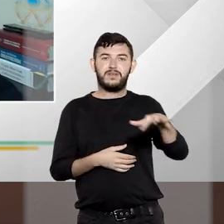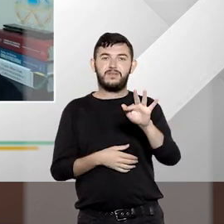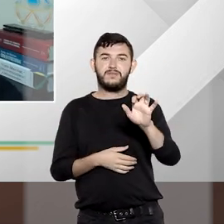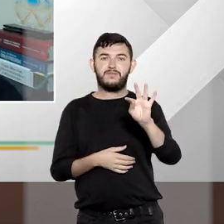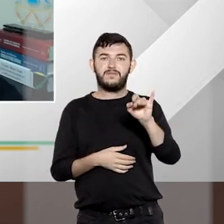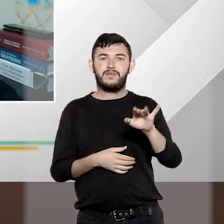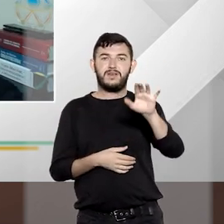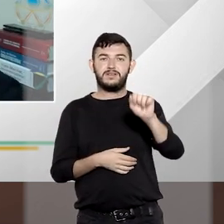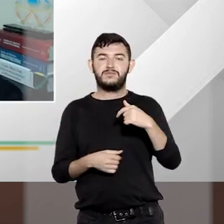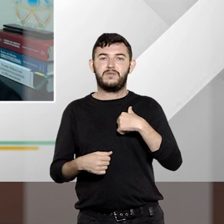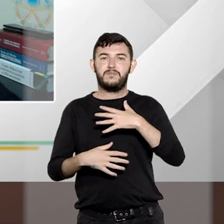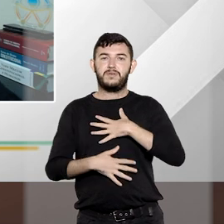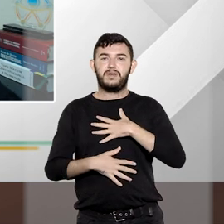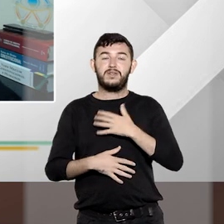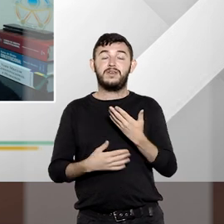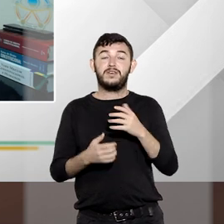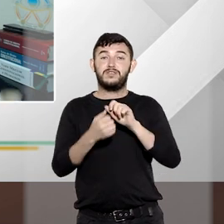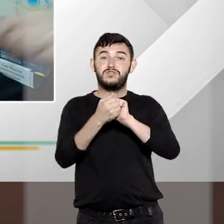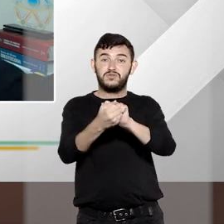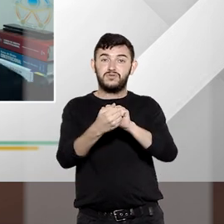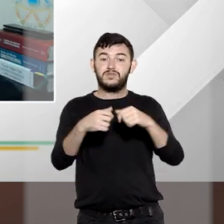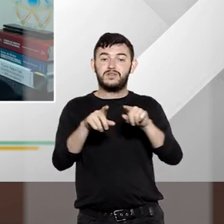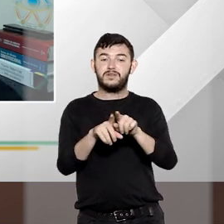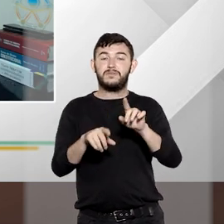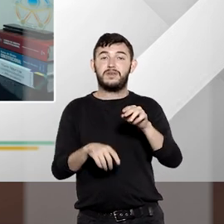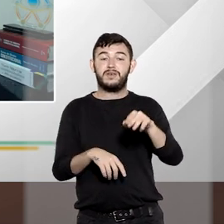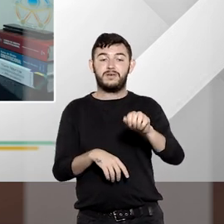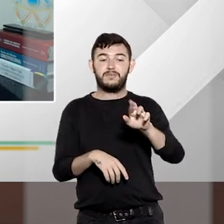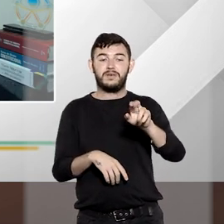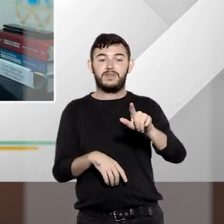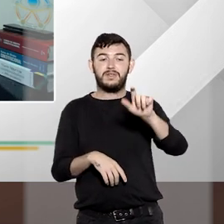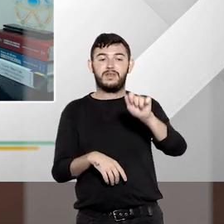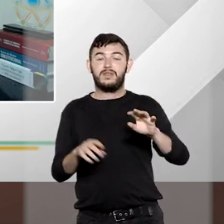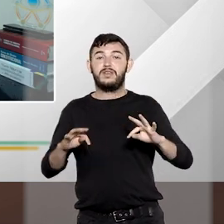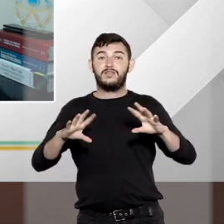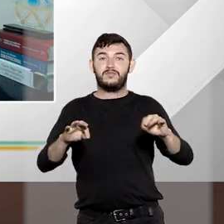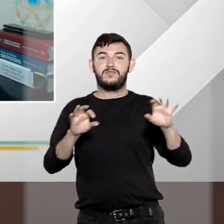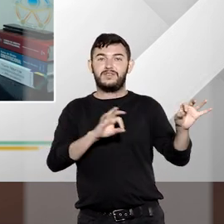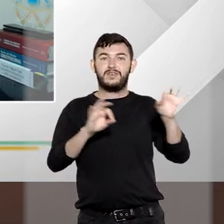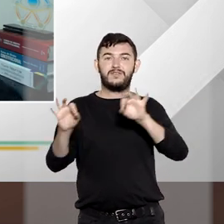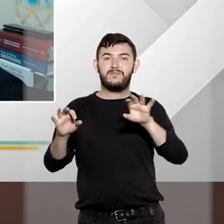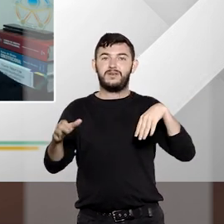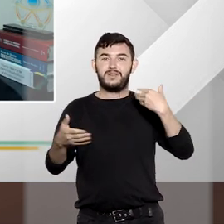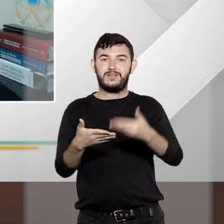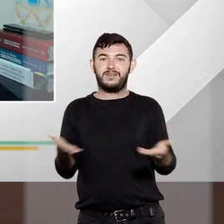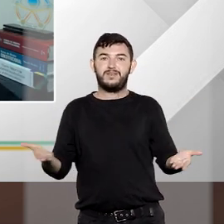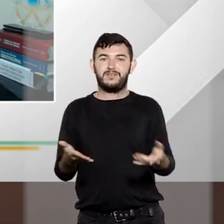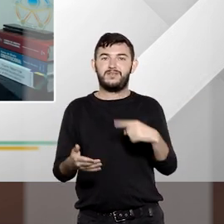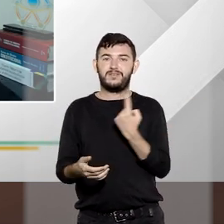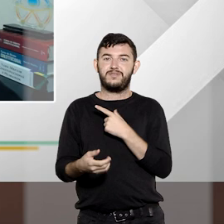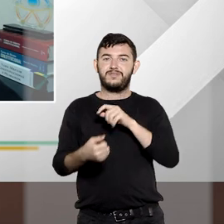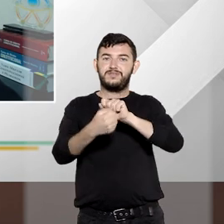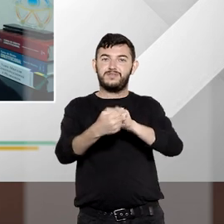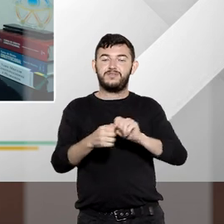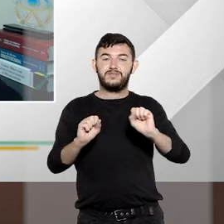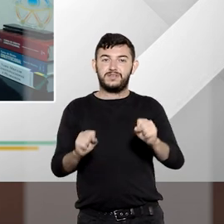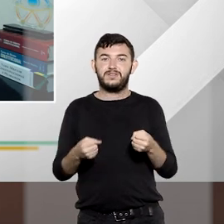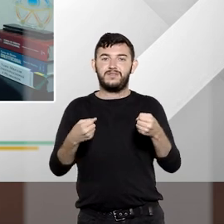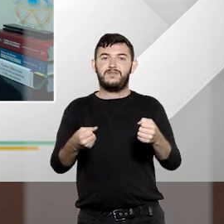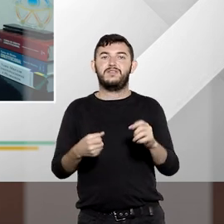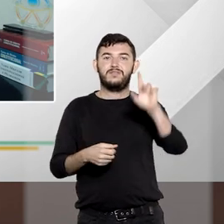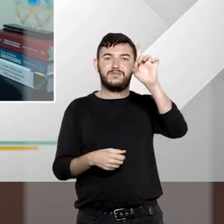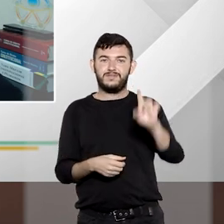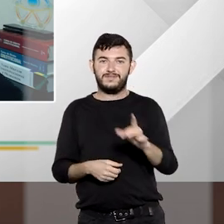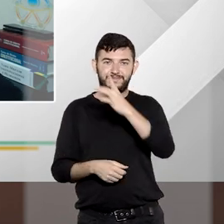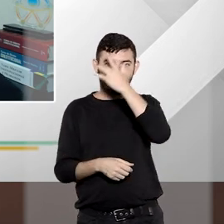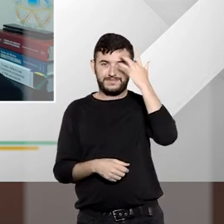Fátima. Prazer enorme estar contigo, com a doutora Marcela. E agradeço também a atenção de todos aqueles que nos acompanharam até aqui. Vamos juntos aí, sempre em defesa dos